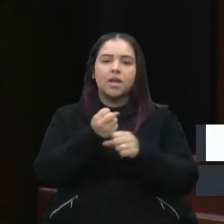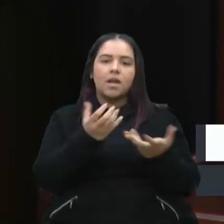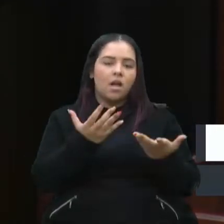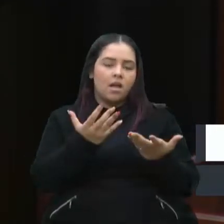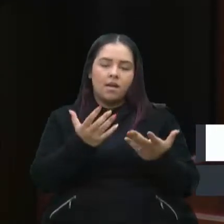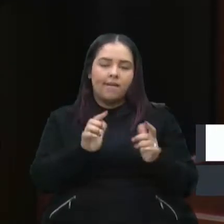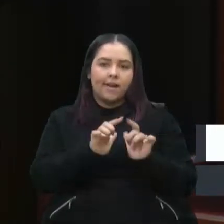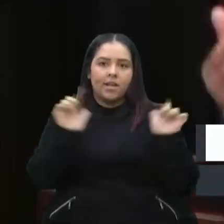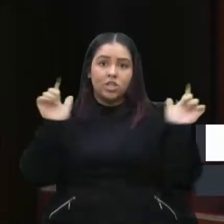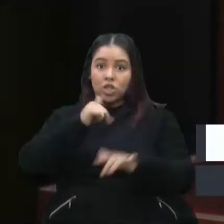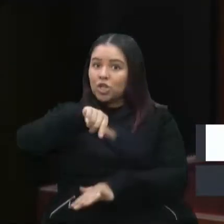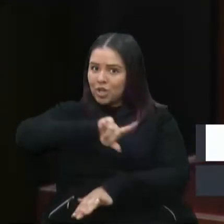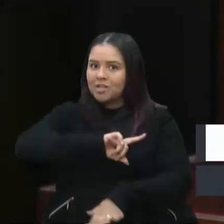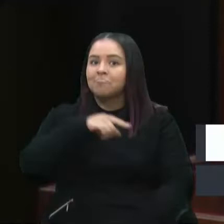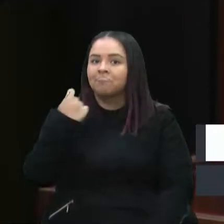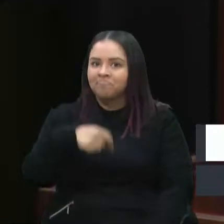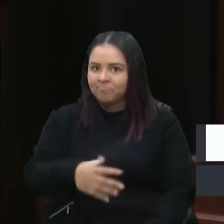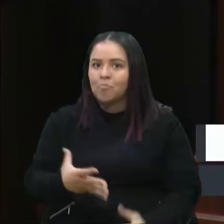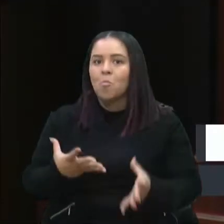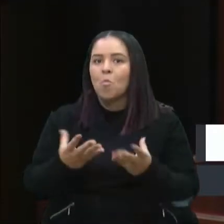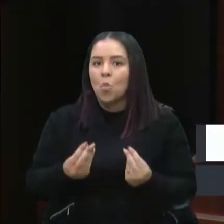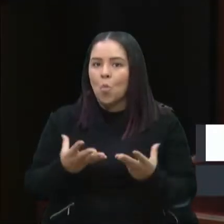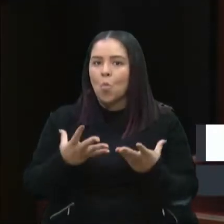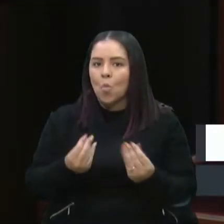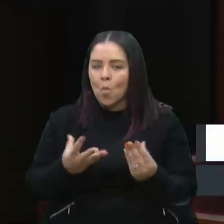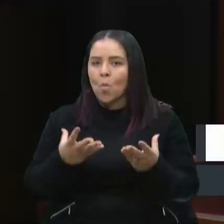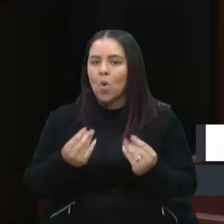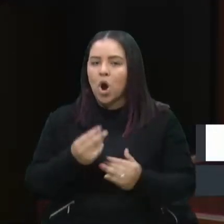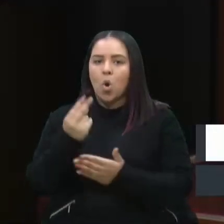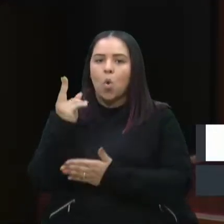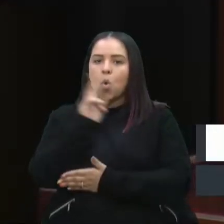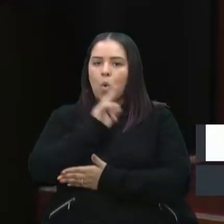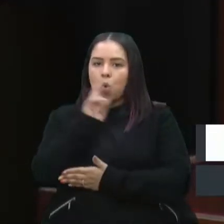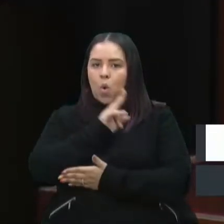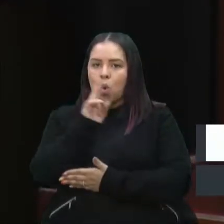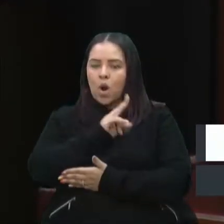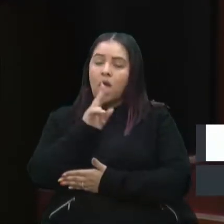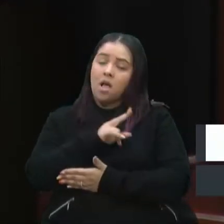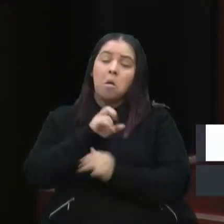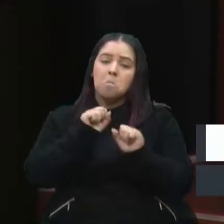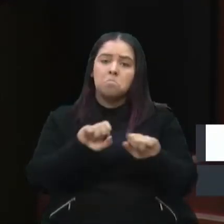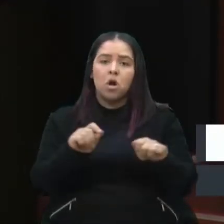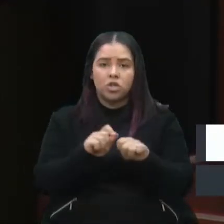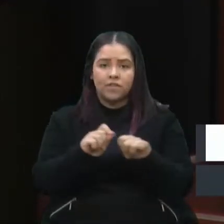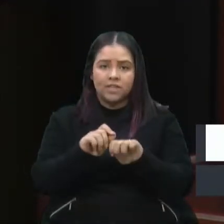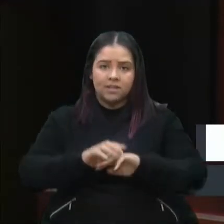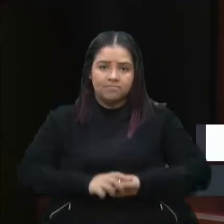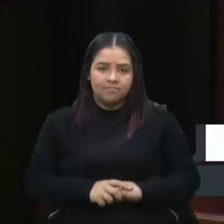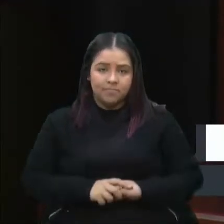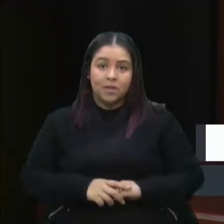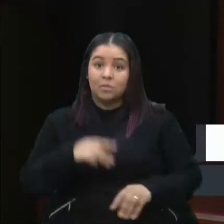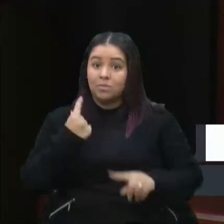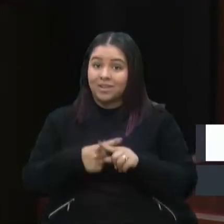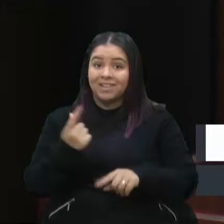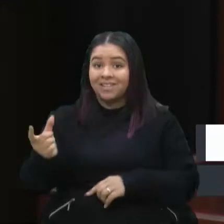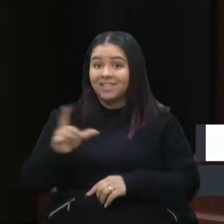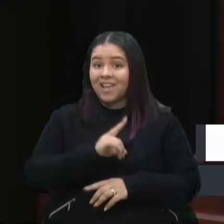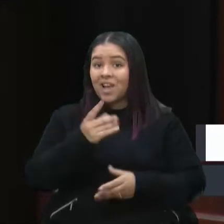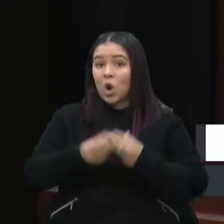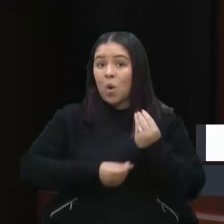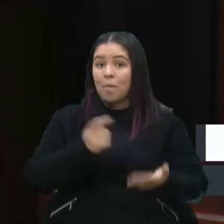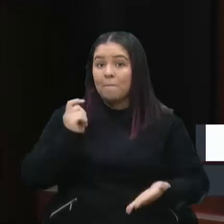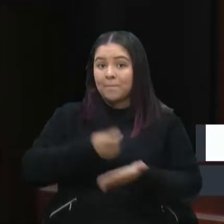nós precisamos de muitas obras aqui na nossa cidade, urgente, ela poderia fazer, porque ela teria como